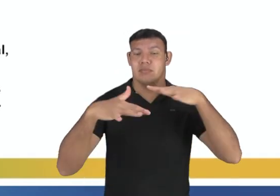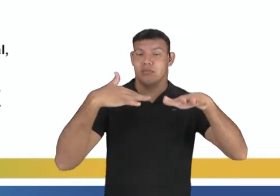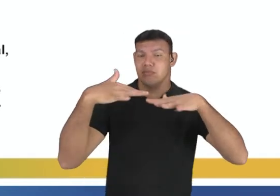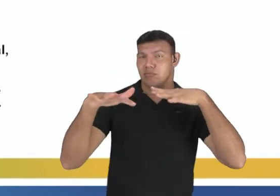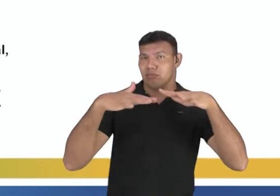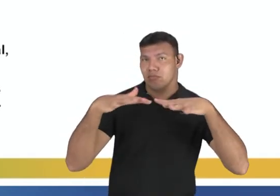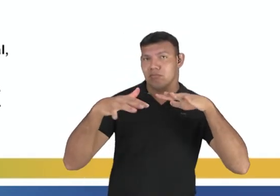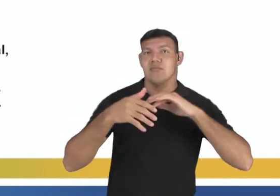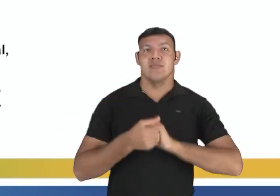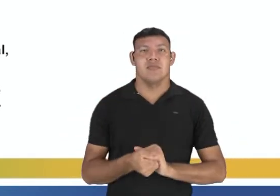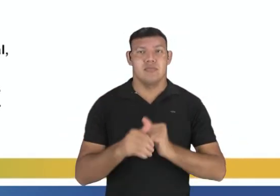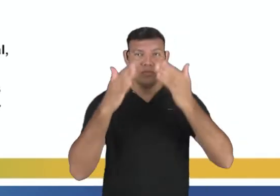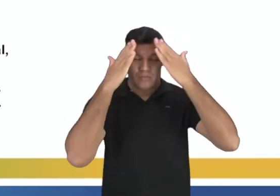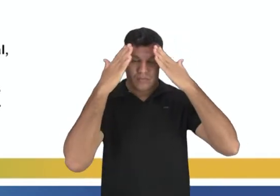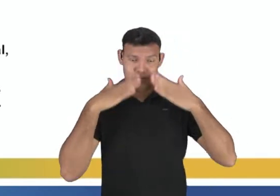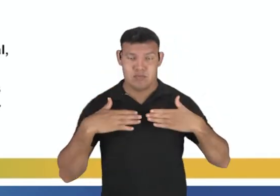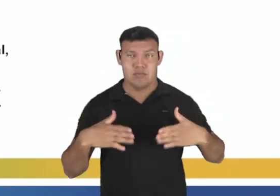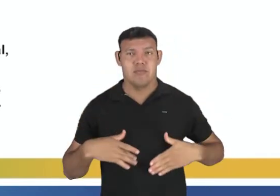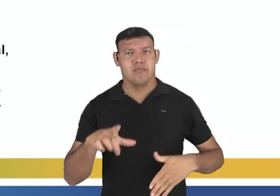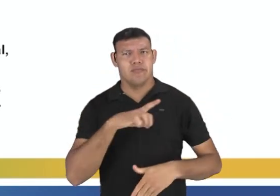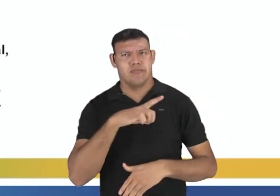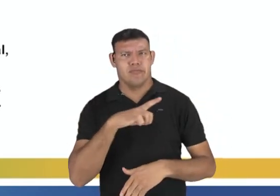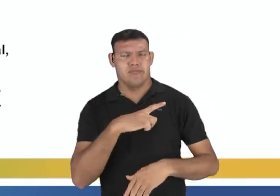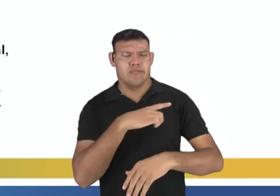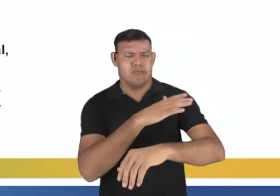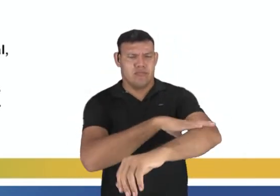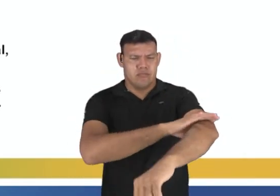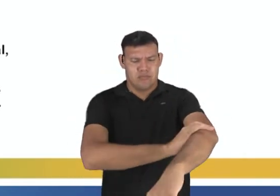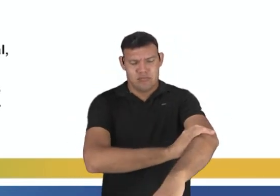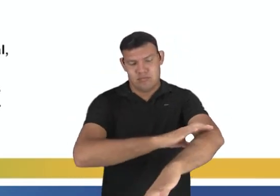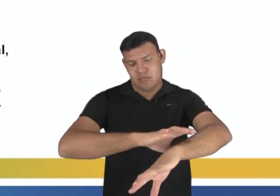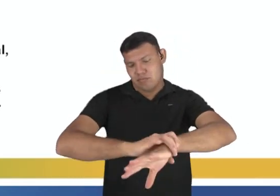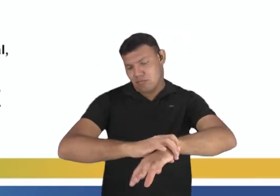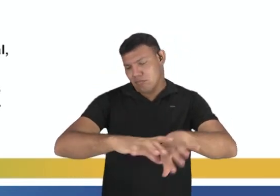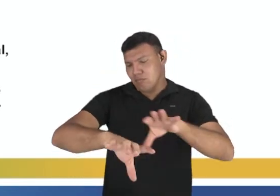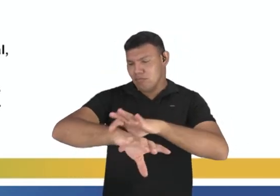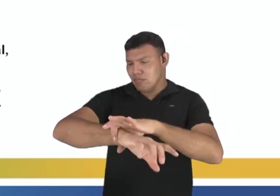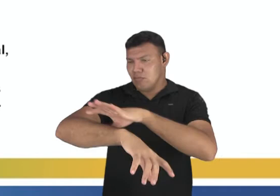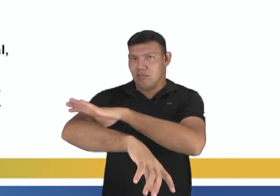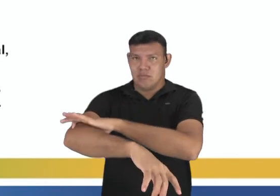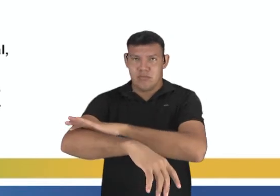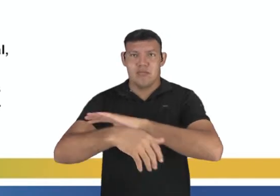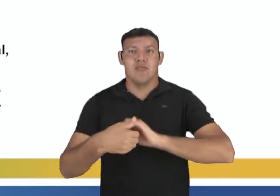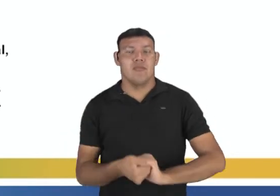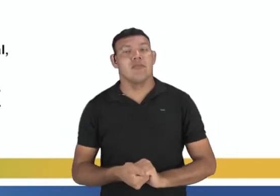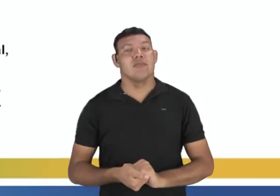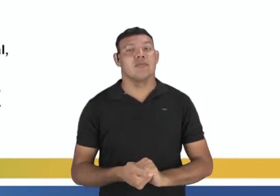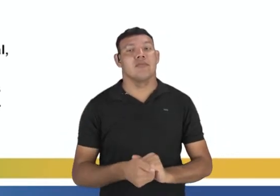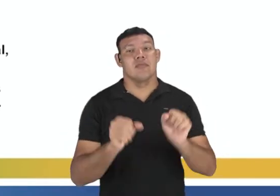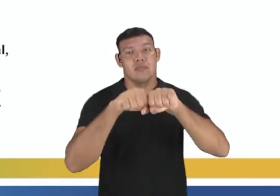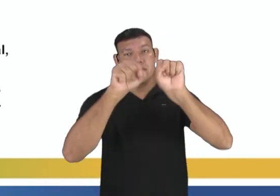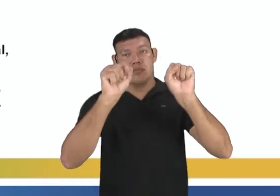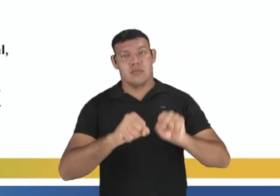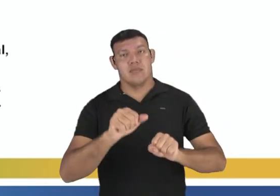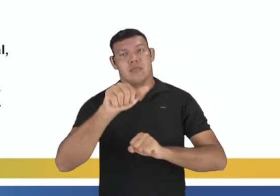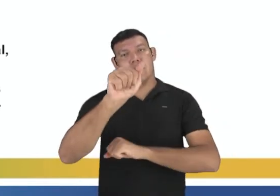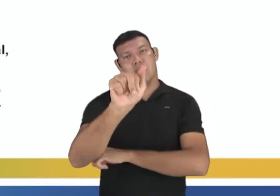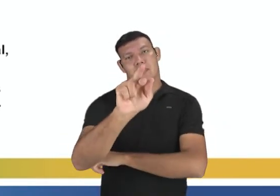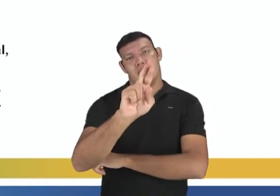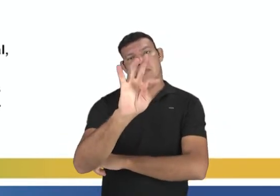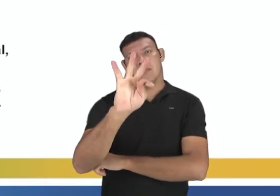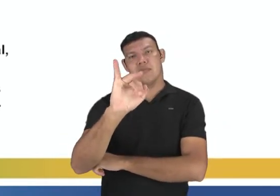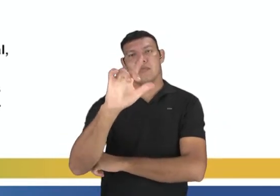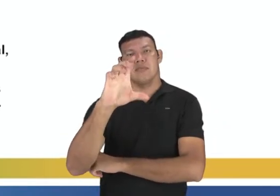movimentação. O corpo ele possui diversas articulações, né? Sendo composto pelo sistema articular, que são responsáveis por